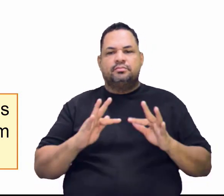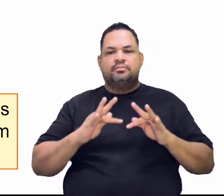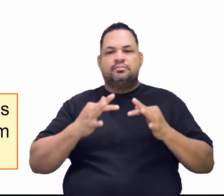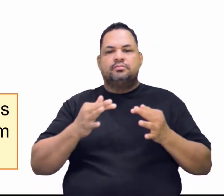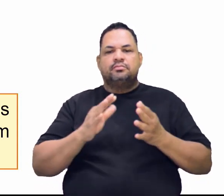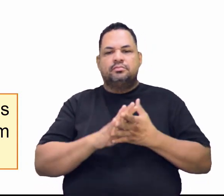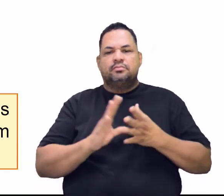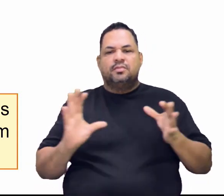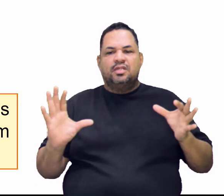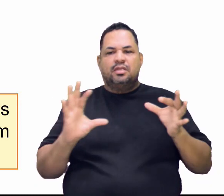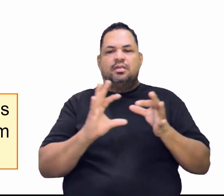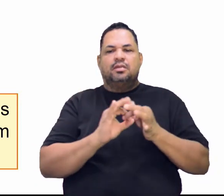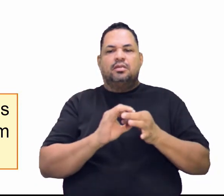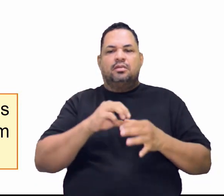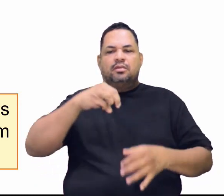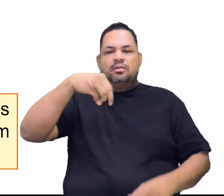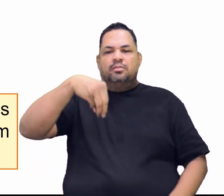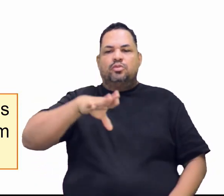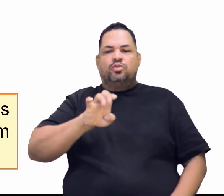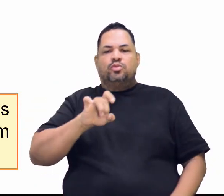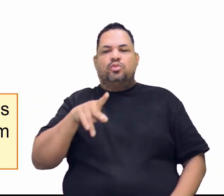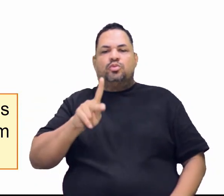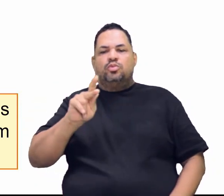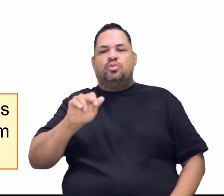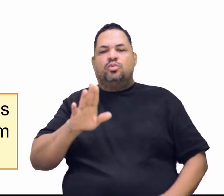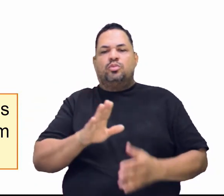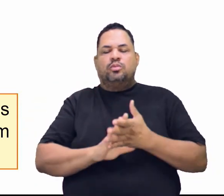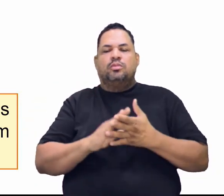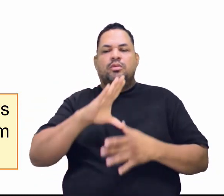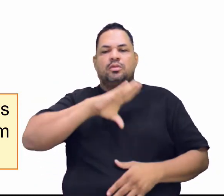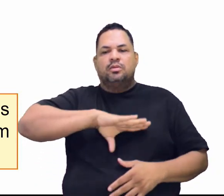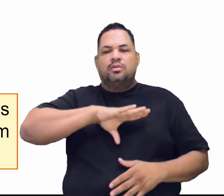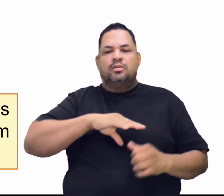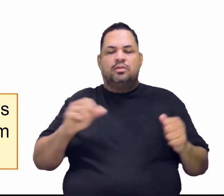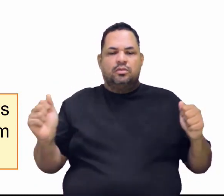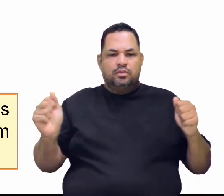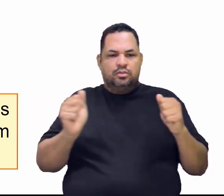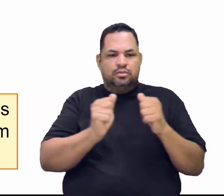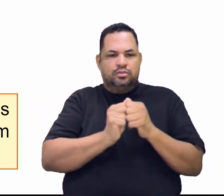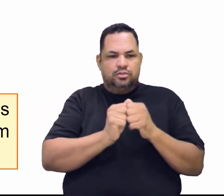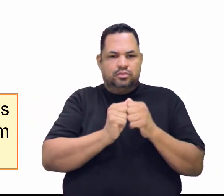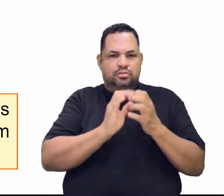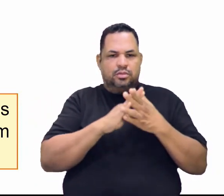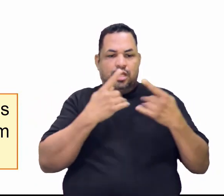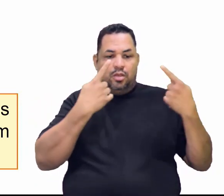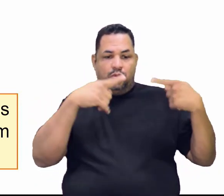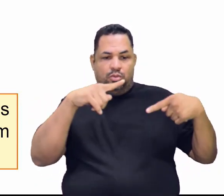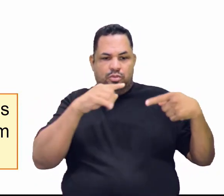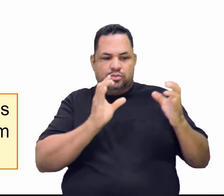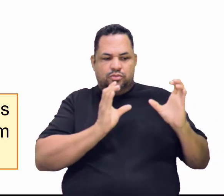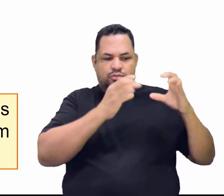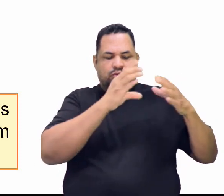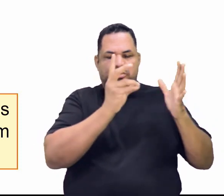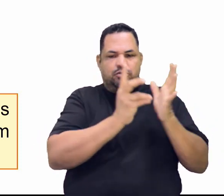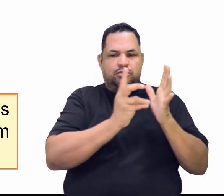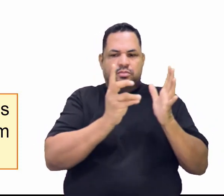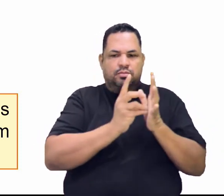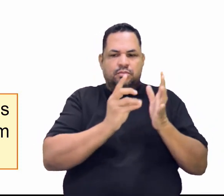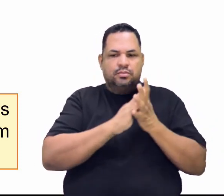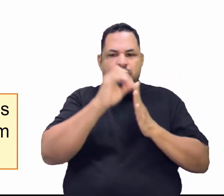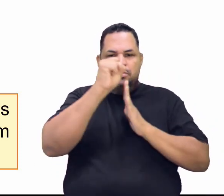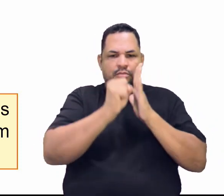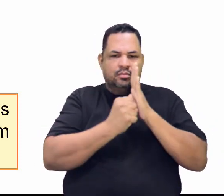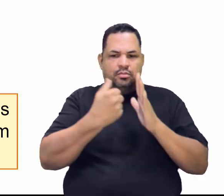aliança entre Mundurucum e portugueses, para poder combater as outras tribos indígenas. Isso